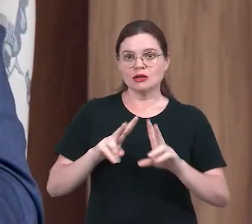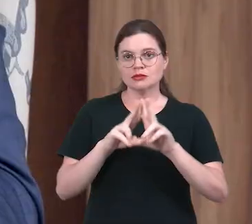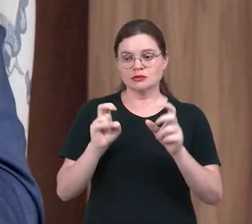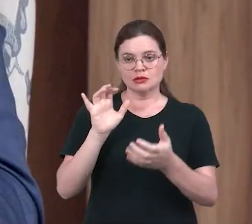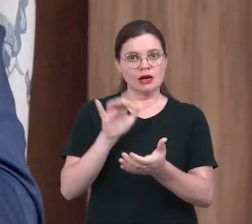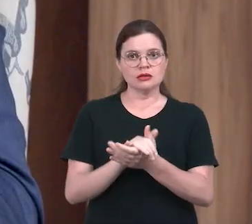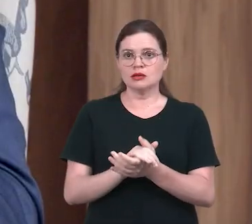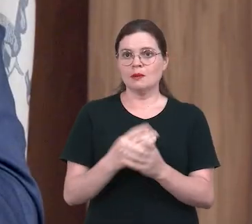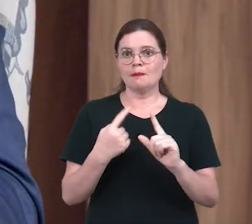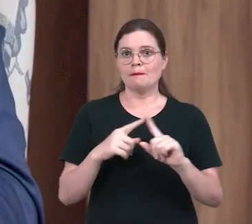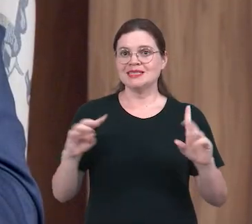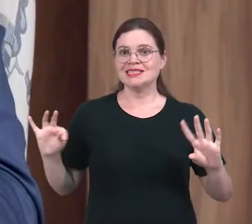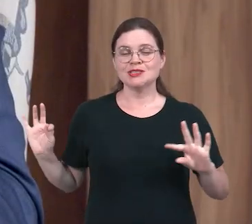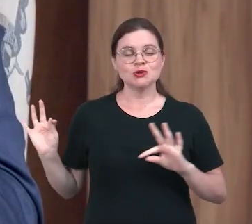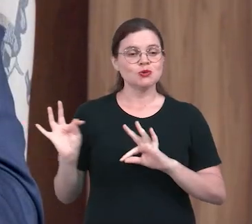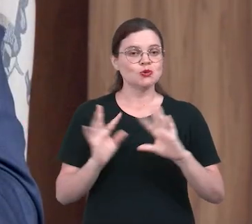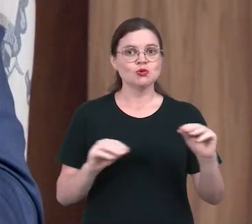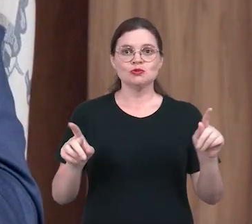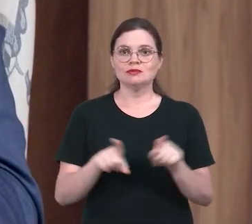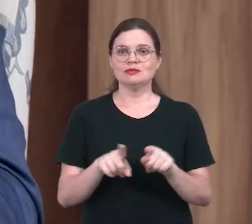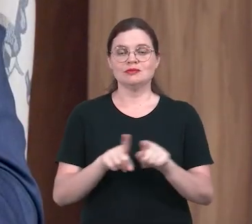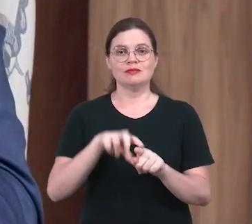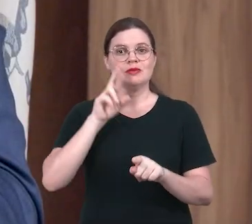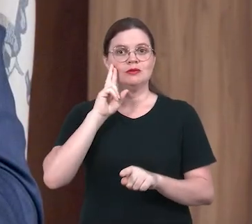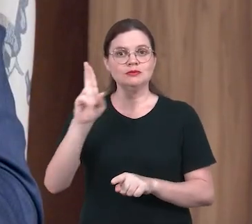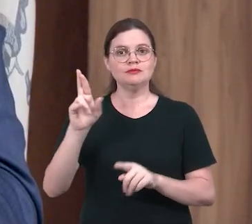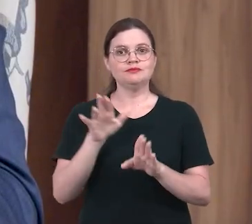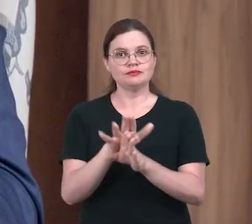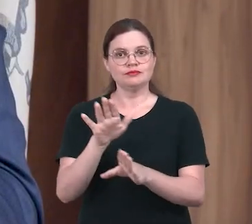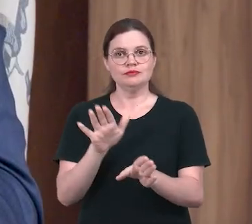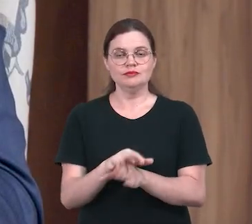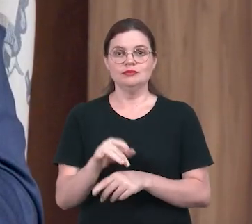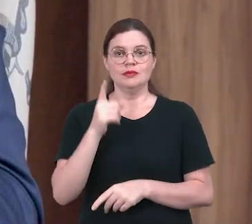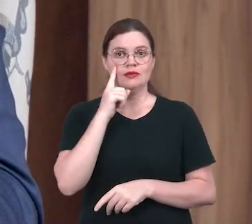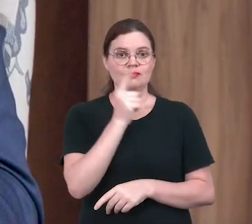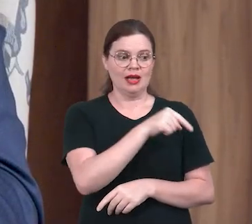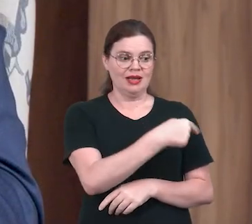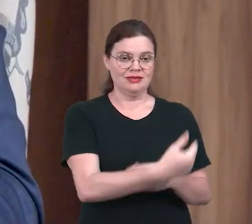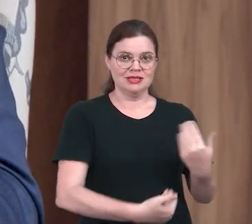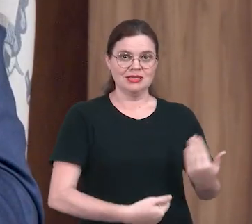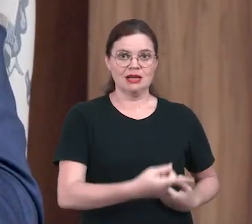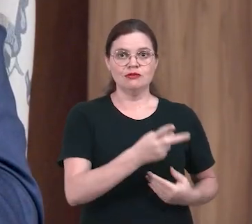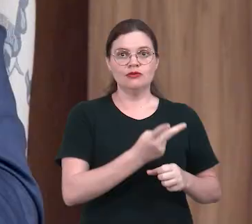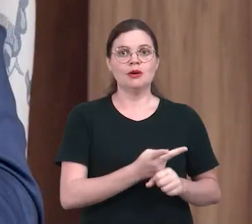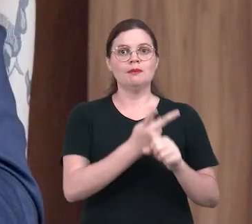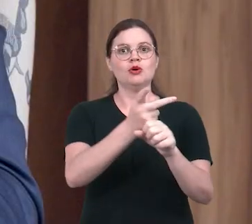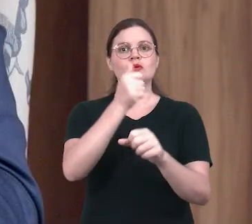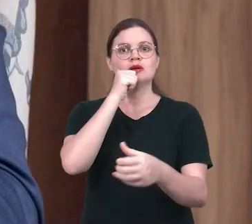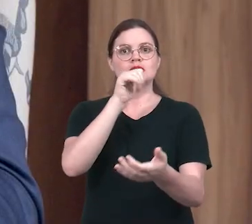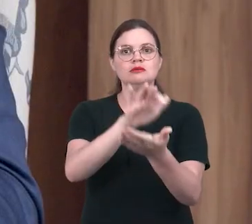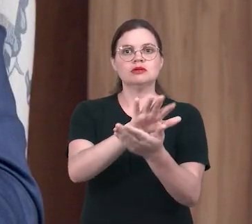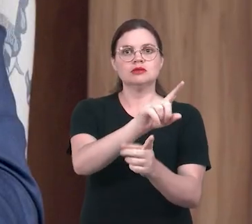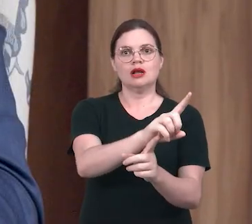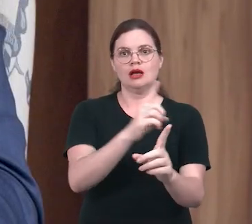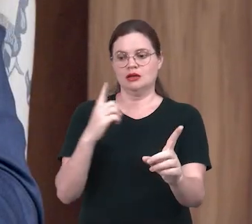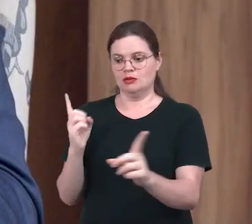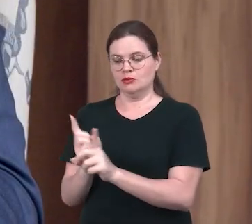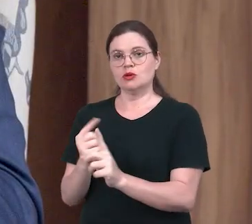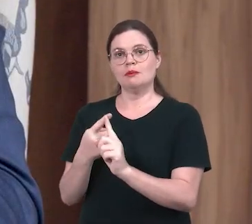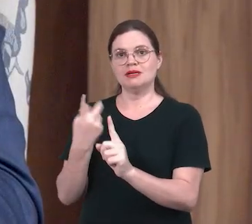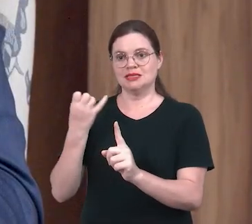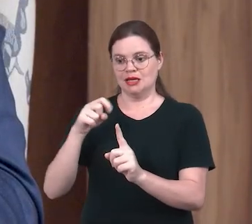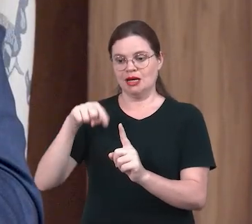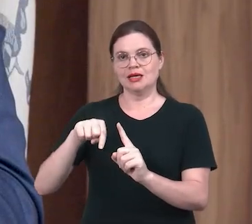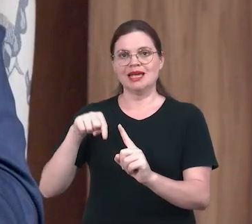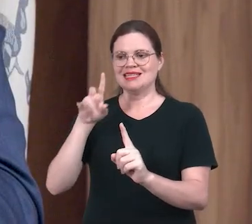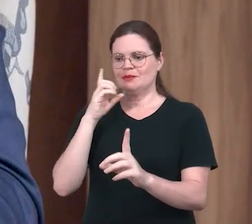o Espírito Santo vai estar na direção. Ele foi buscar a esposa, mas se está vivendo algum momento um